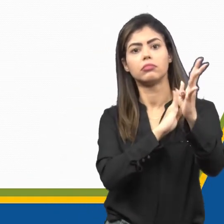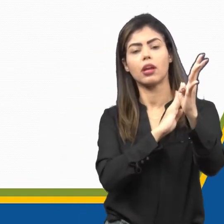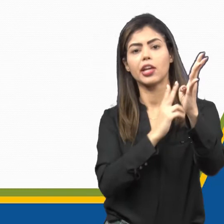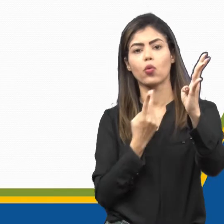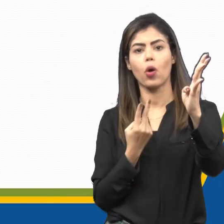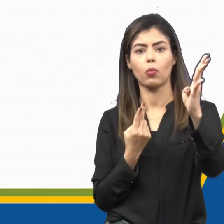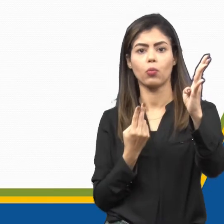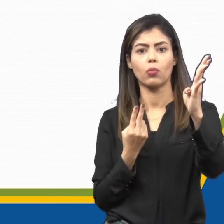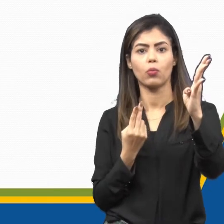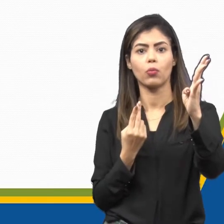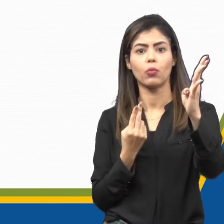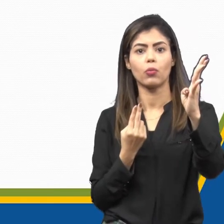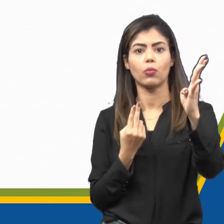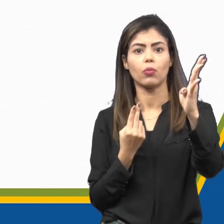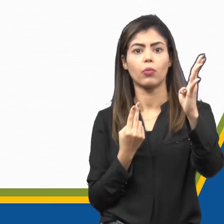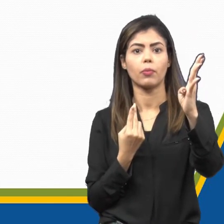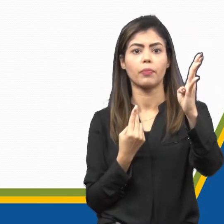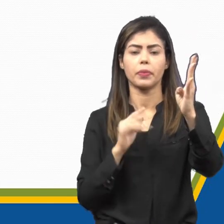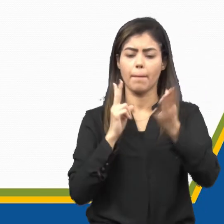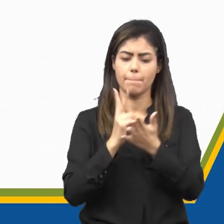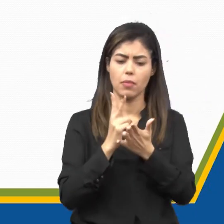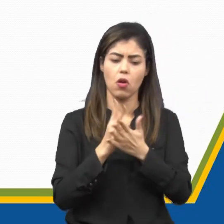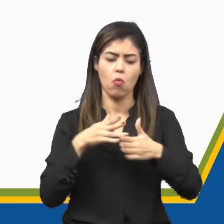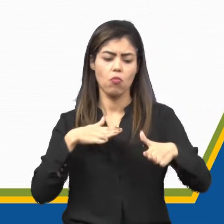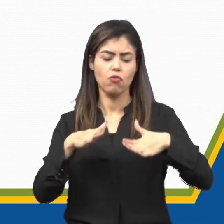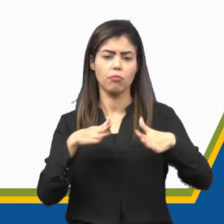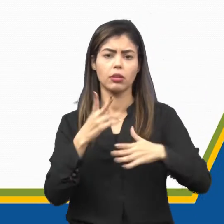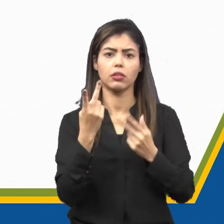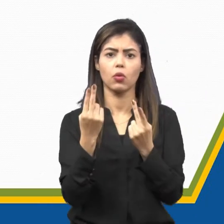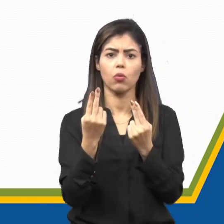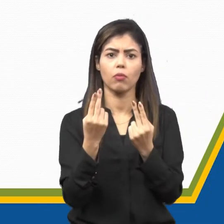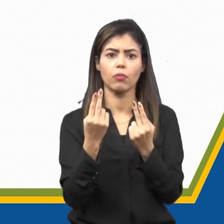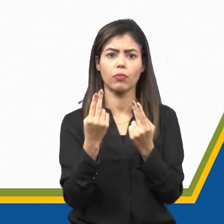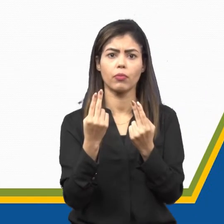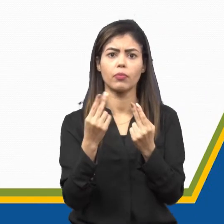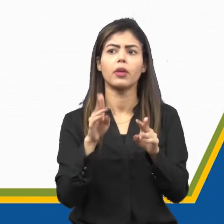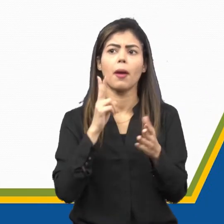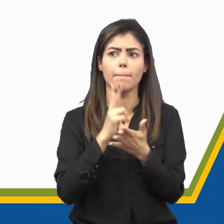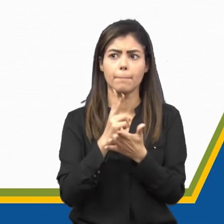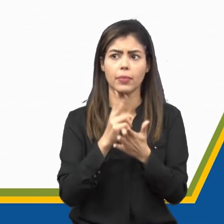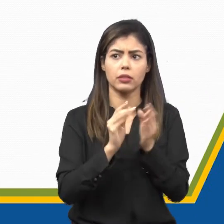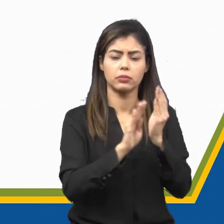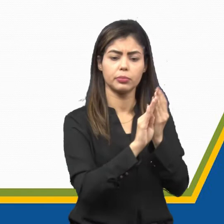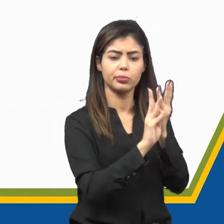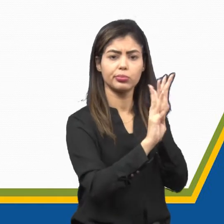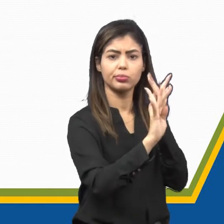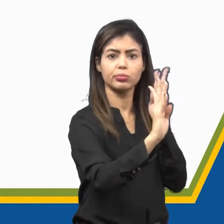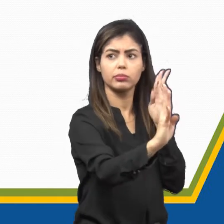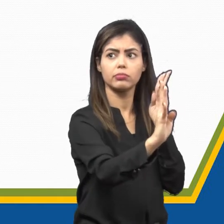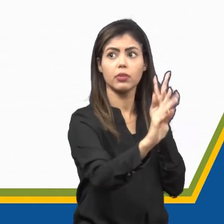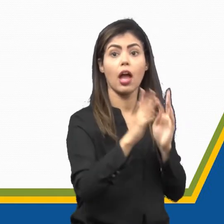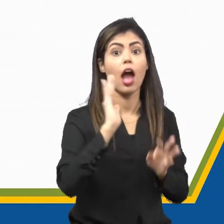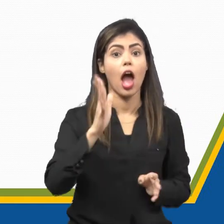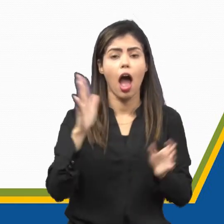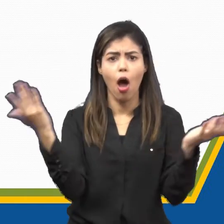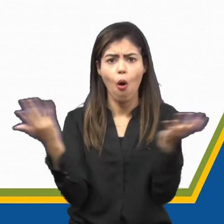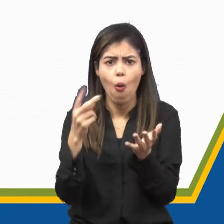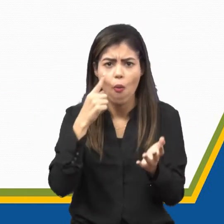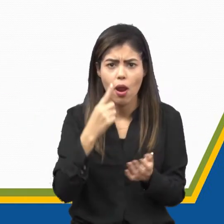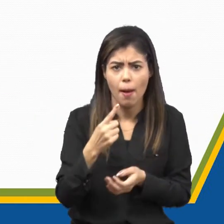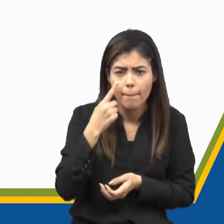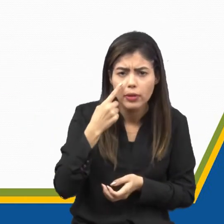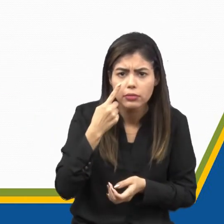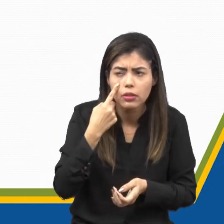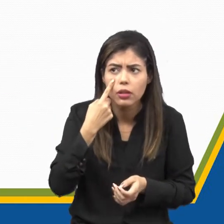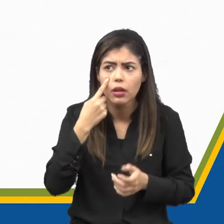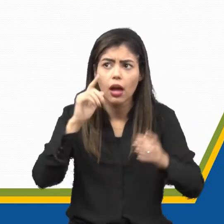todos estão vestidos da mesma forma, o movimento é igual, eles estão todos no mesmo plano. Agora, observa a imagem